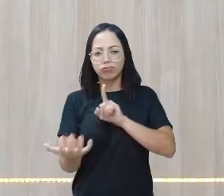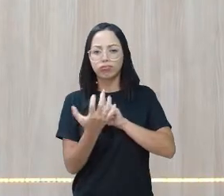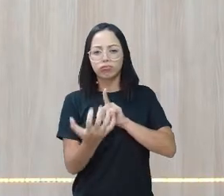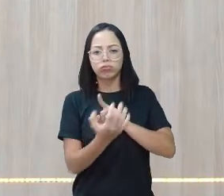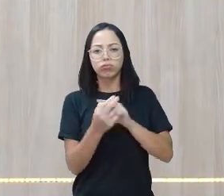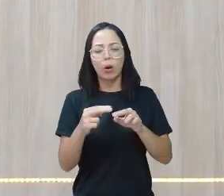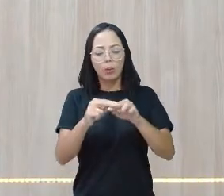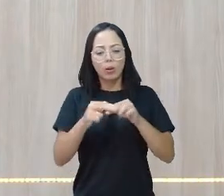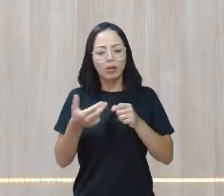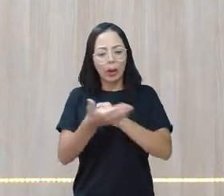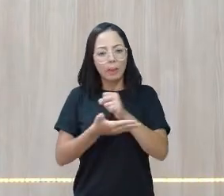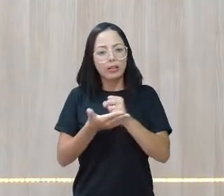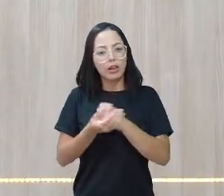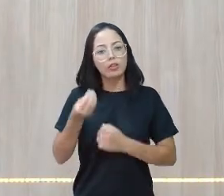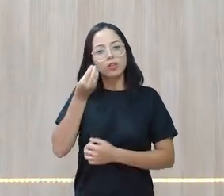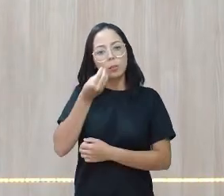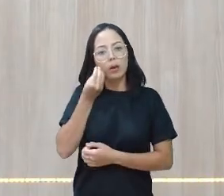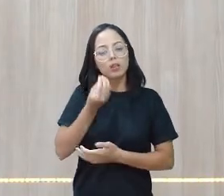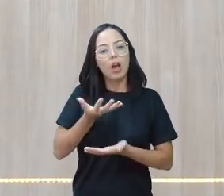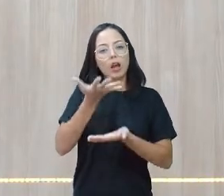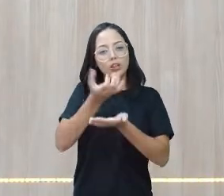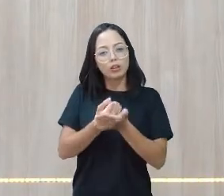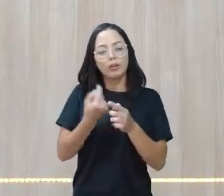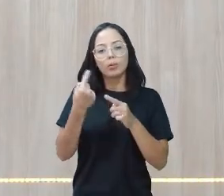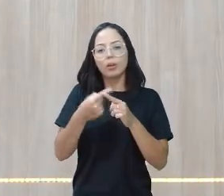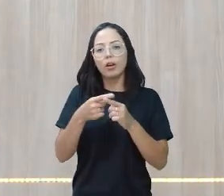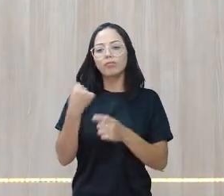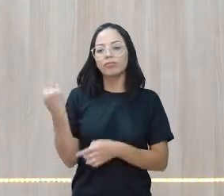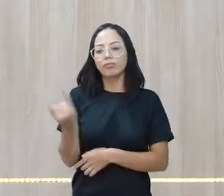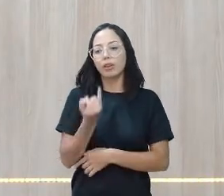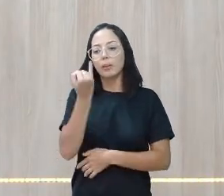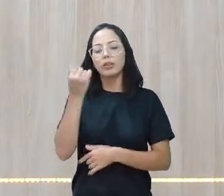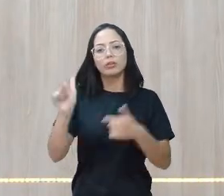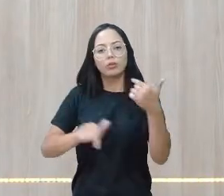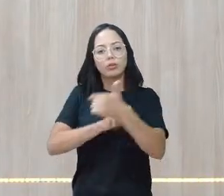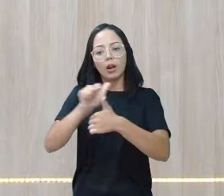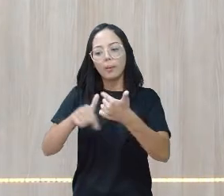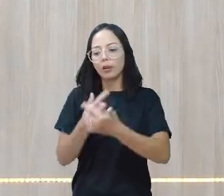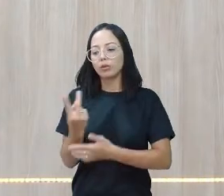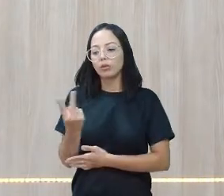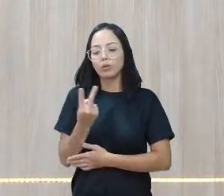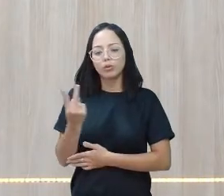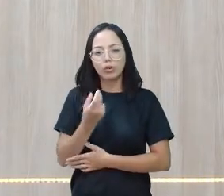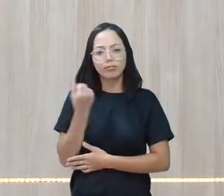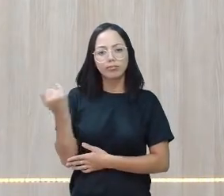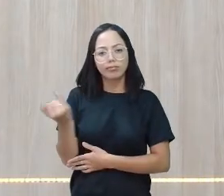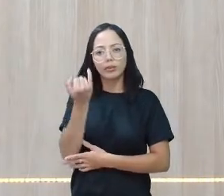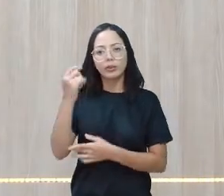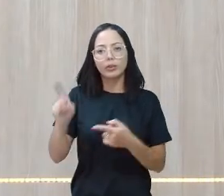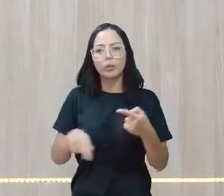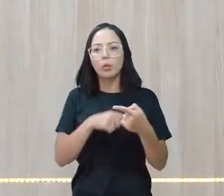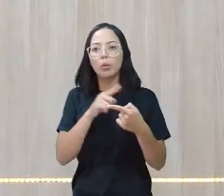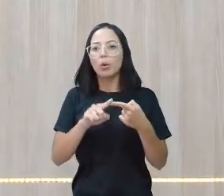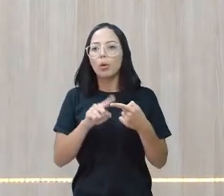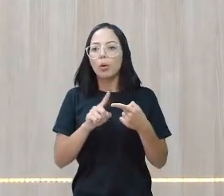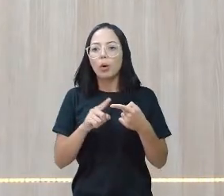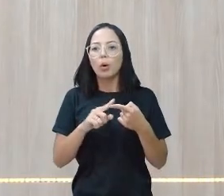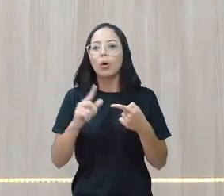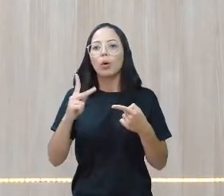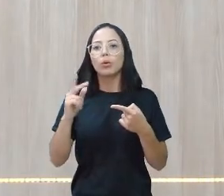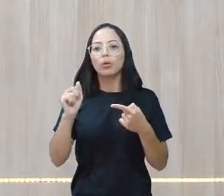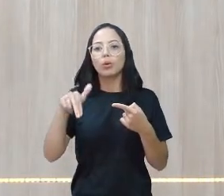deixaram registrado, foi muito importante no trabalho desses 2 artistas. O Kandinsky, ele